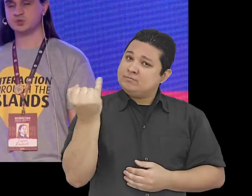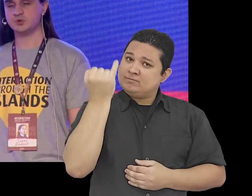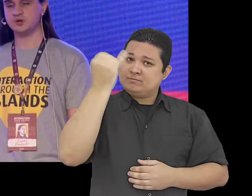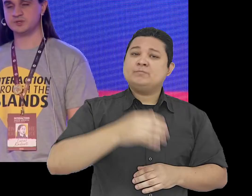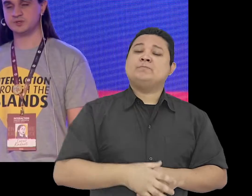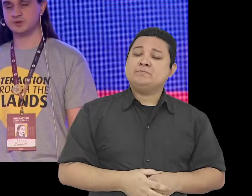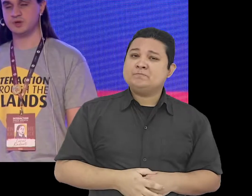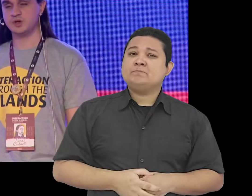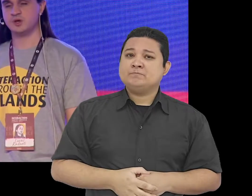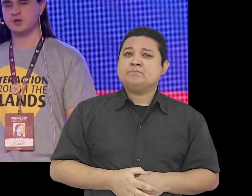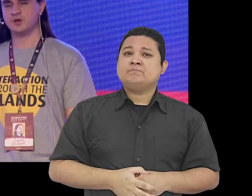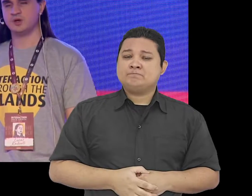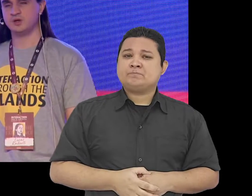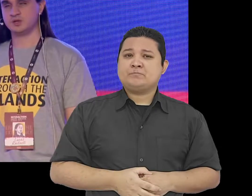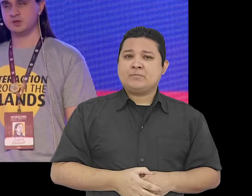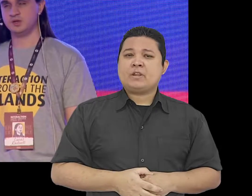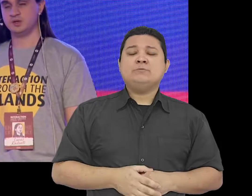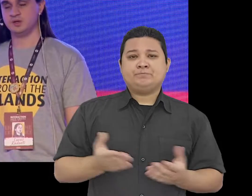Essas pessoas,